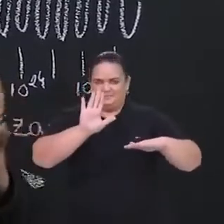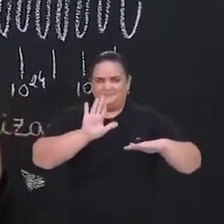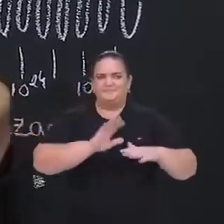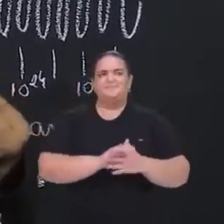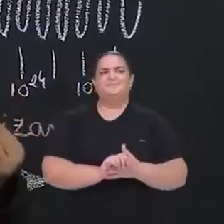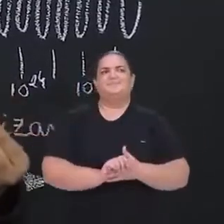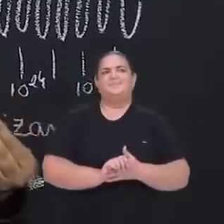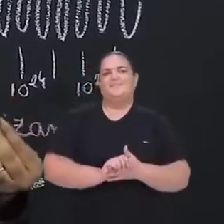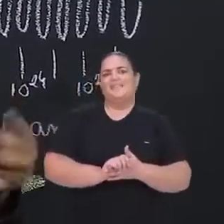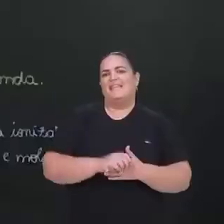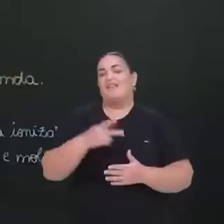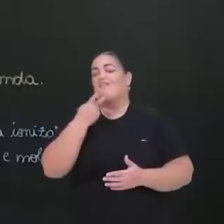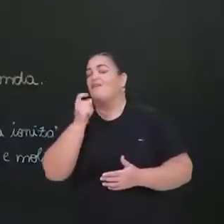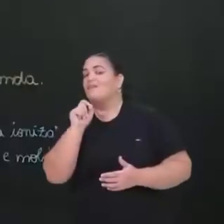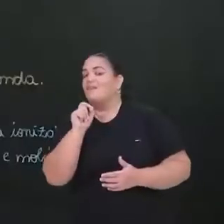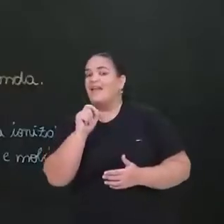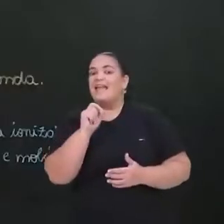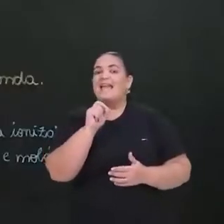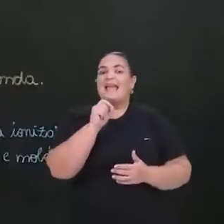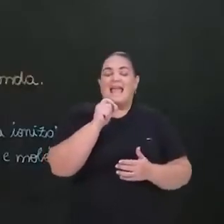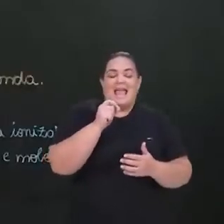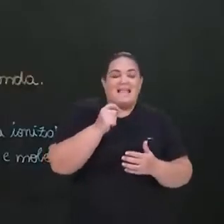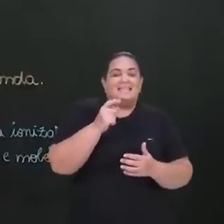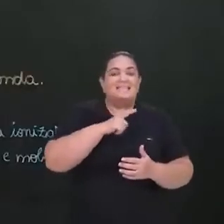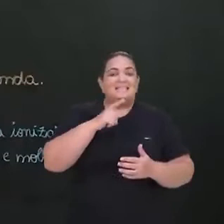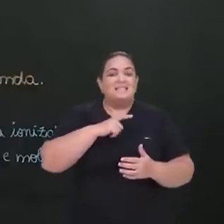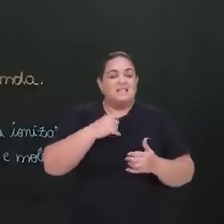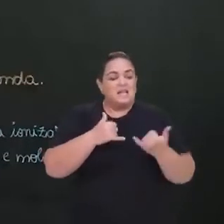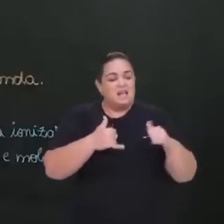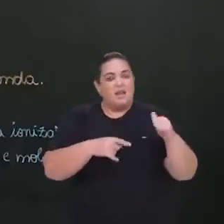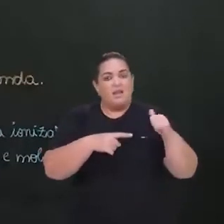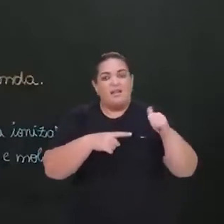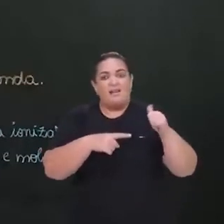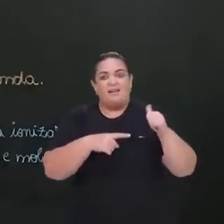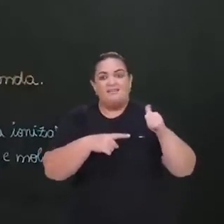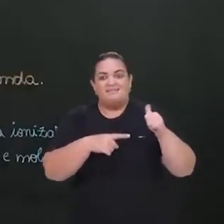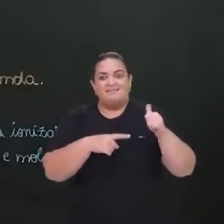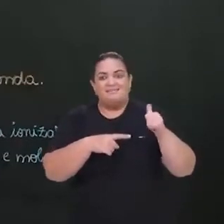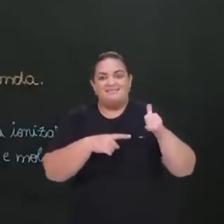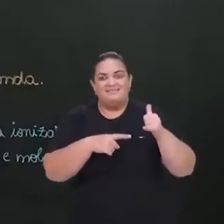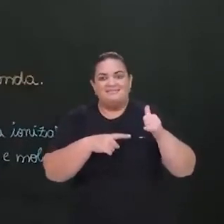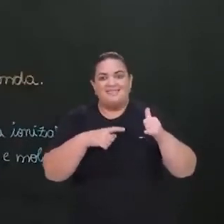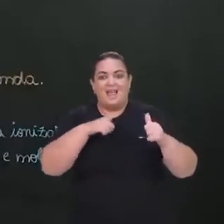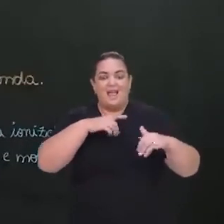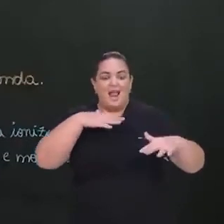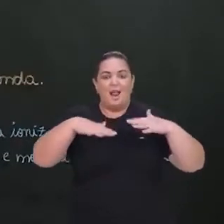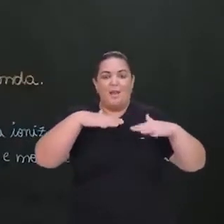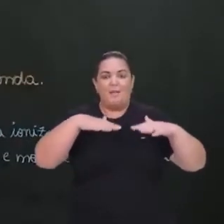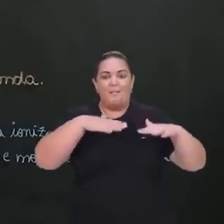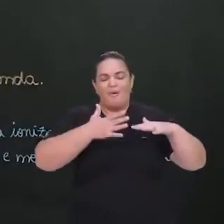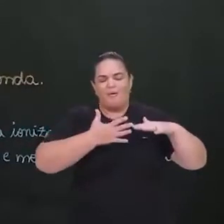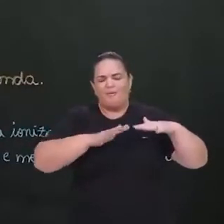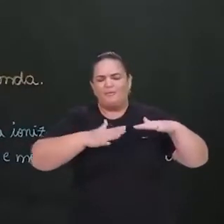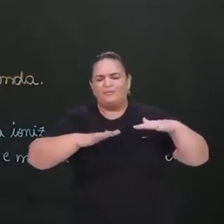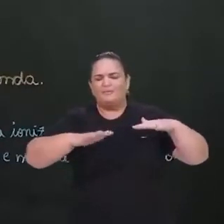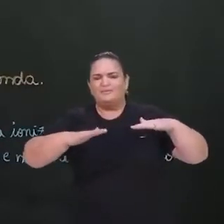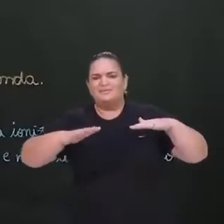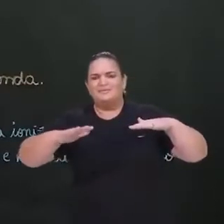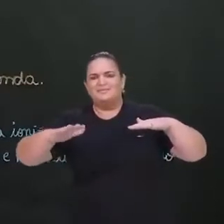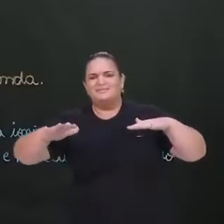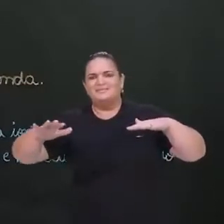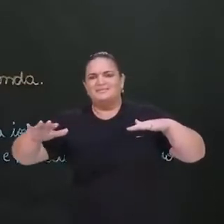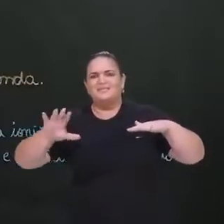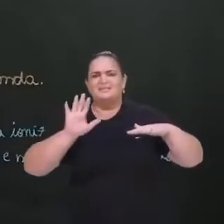Essas ondas, por isso que a gente fala que elas são eletromagnéticas. Elas estão promovendo uma agitação, uma movimentação, uma